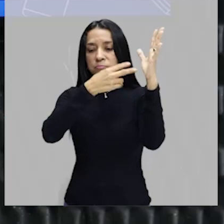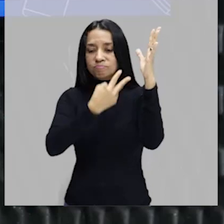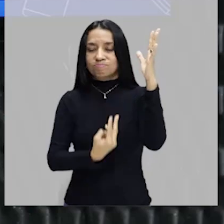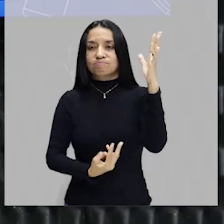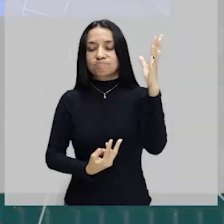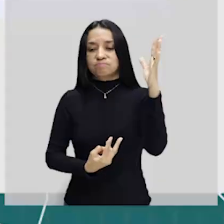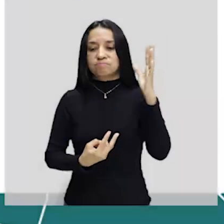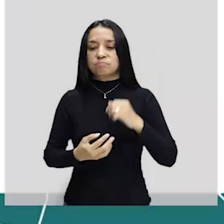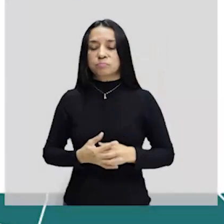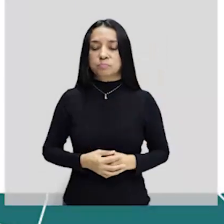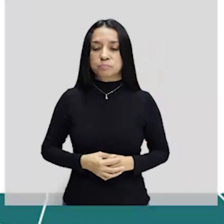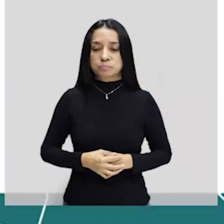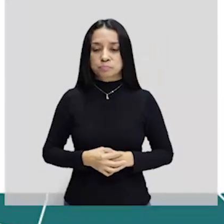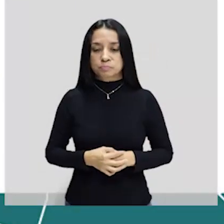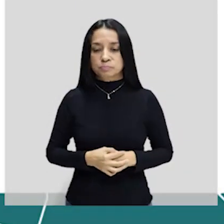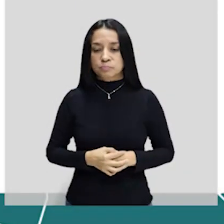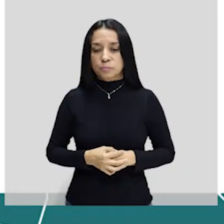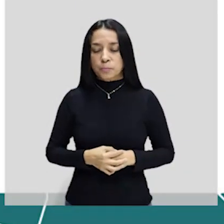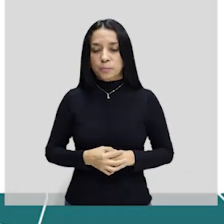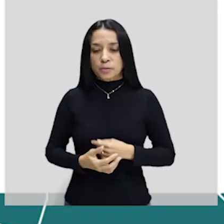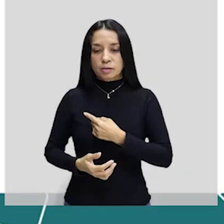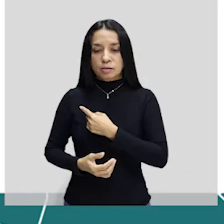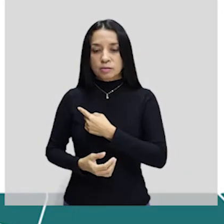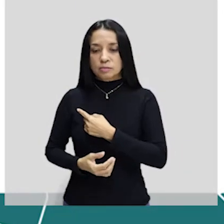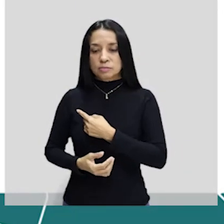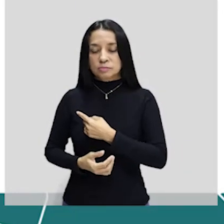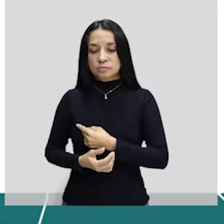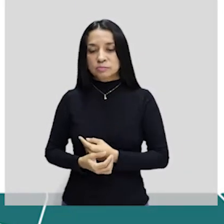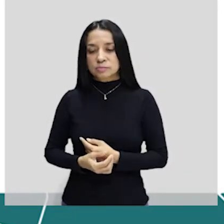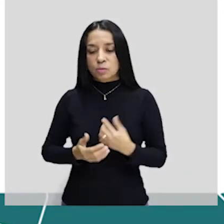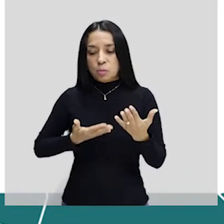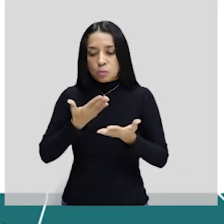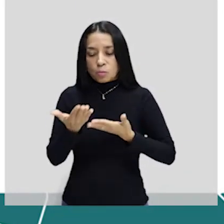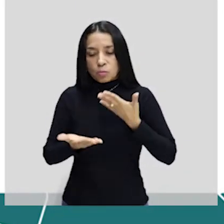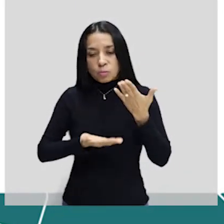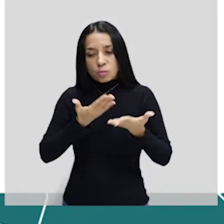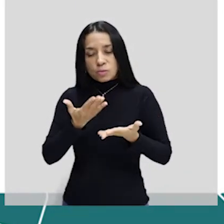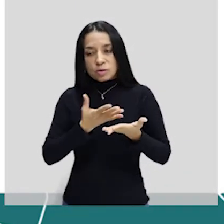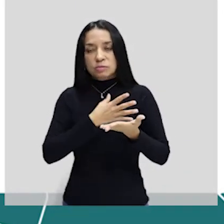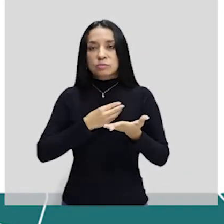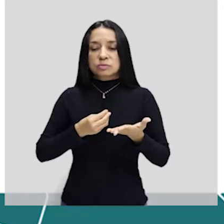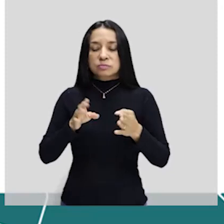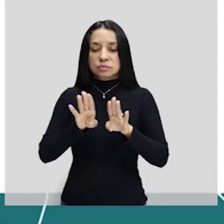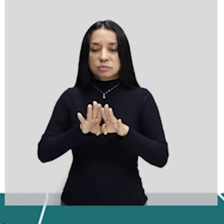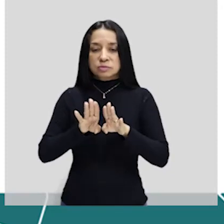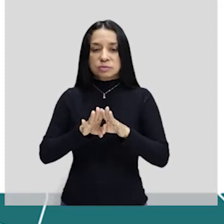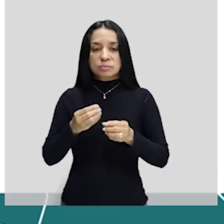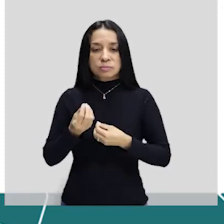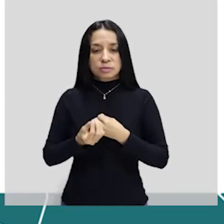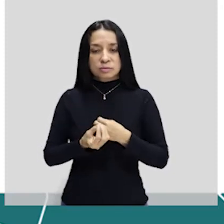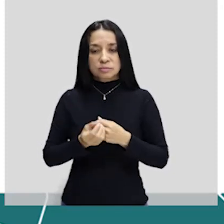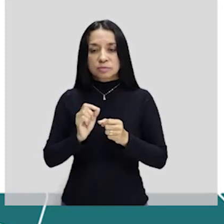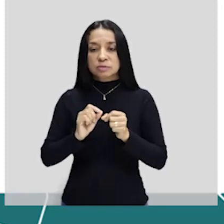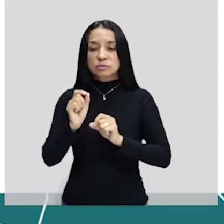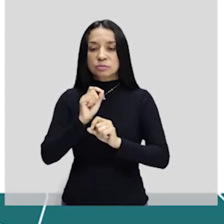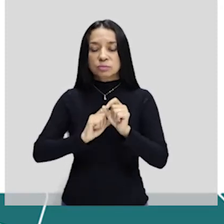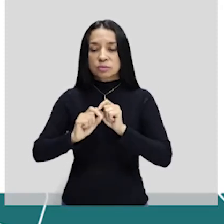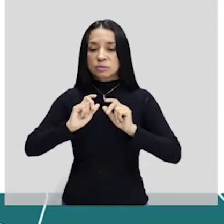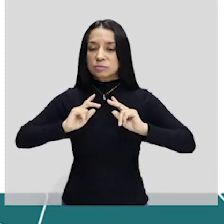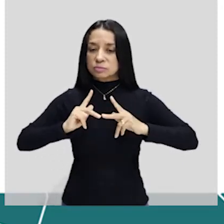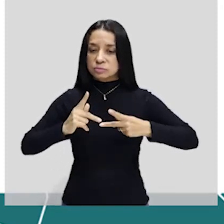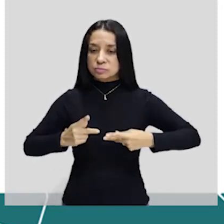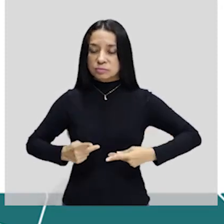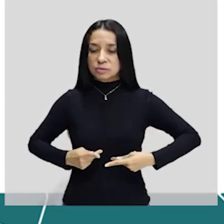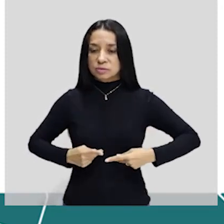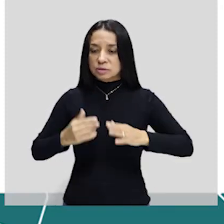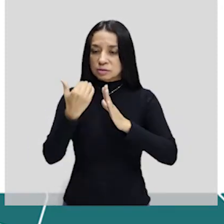pessoal? O comportamento de cuidado com a prole também faz com que os seres humanos sejam classificados como primata,